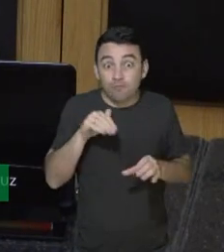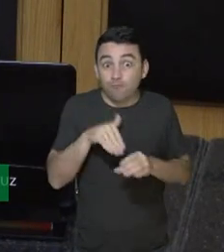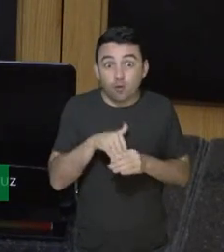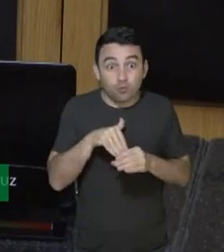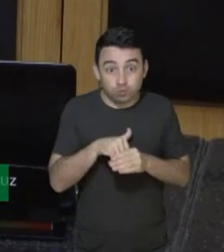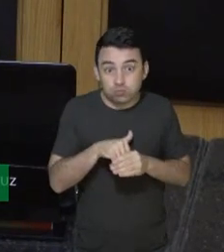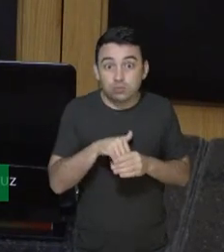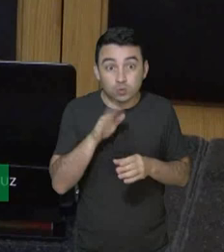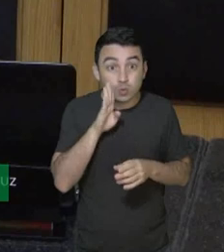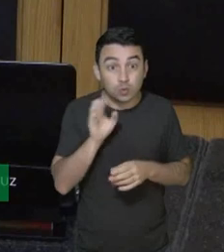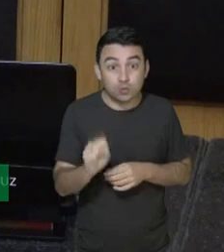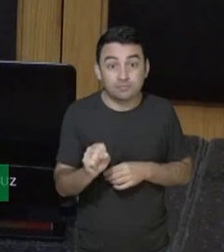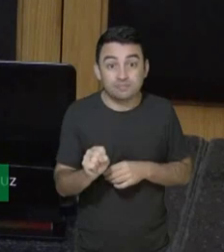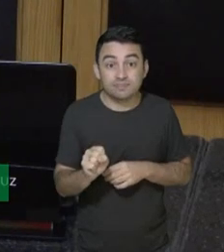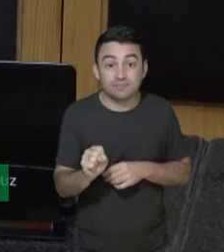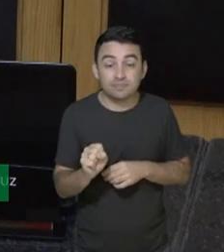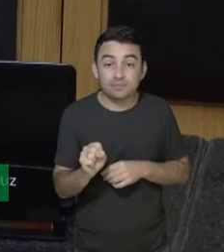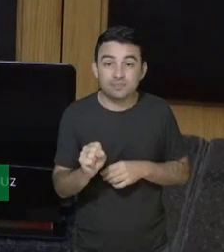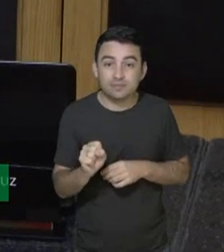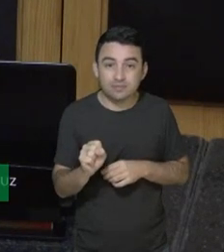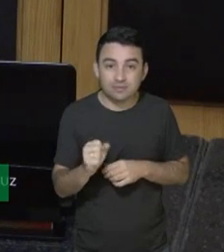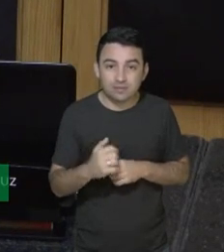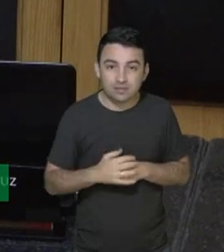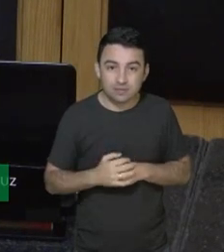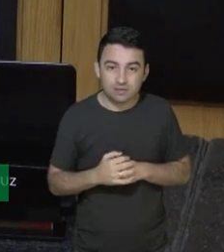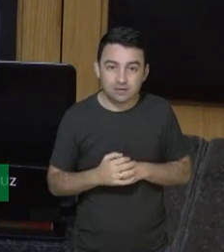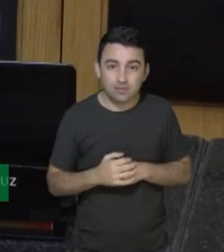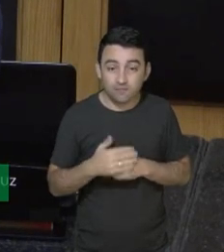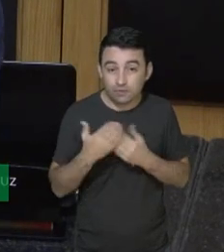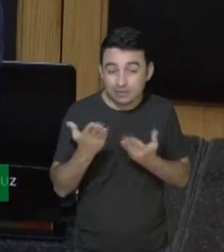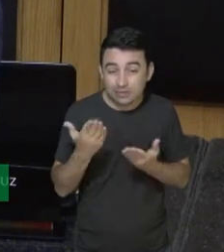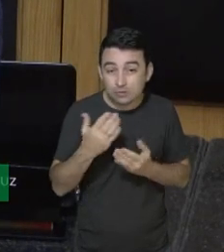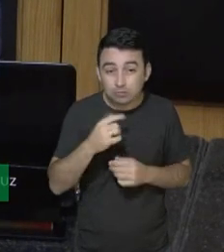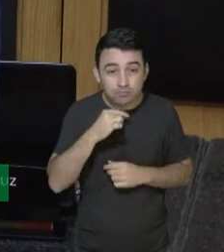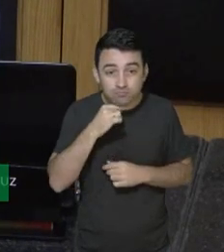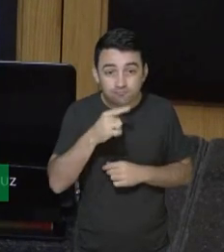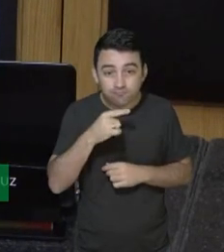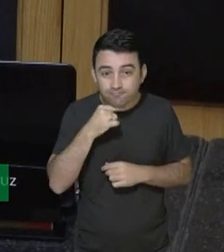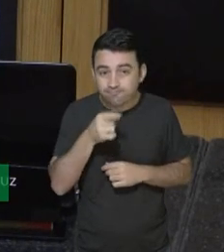Souza, né, você não foi